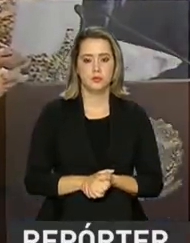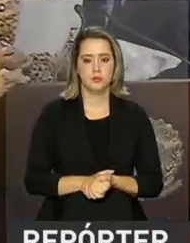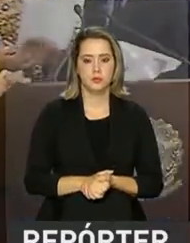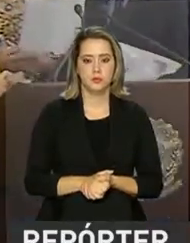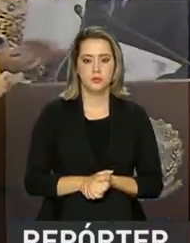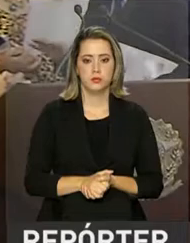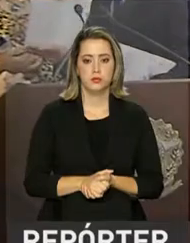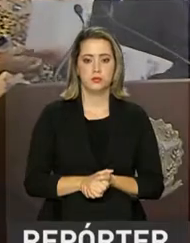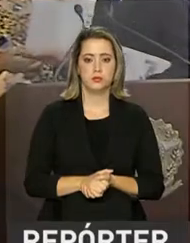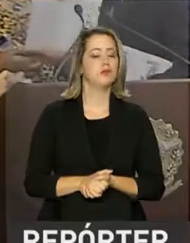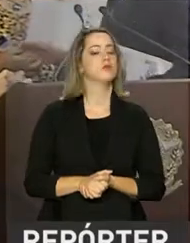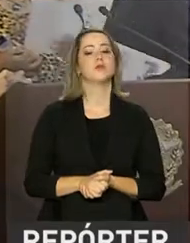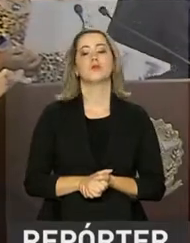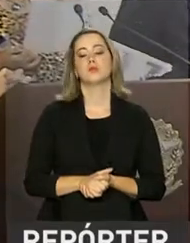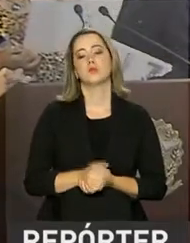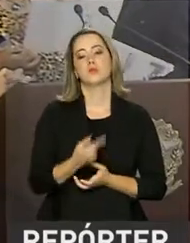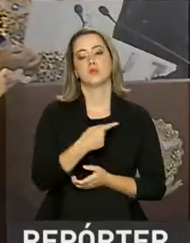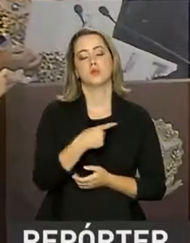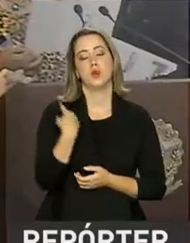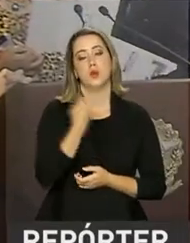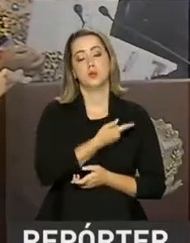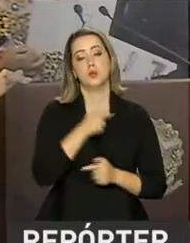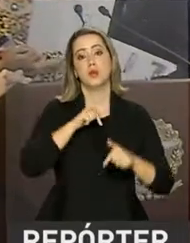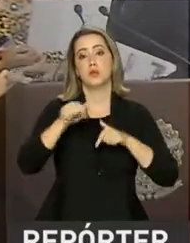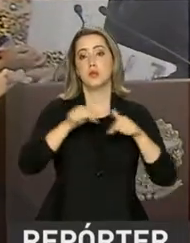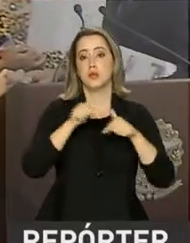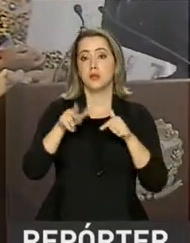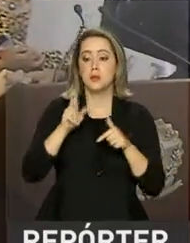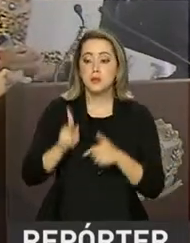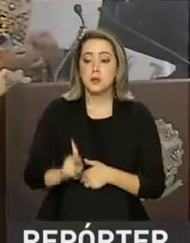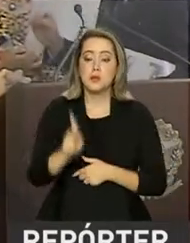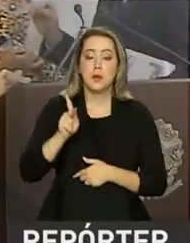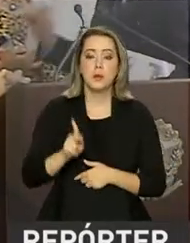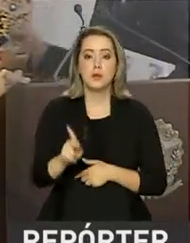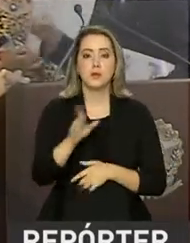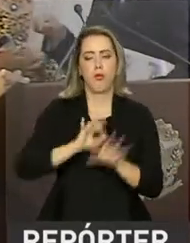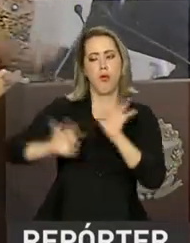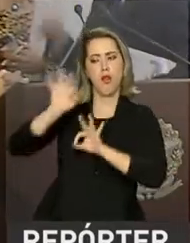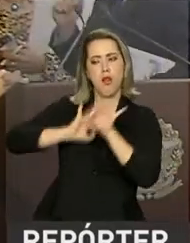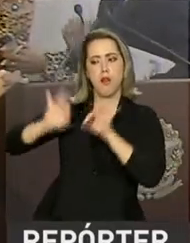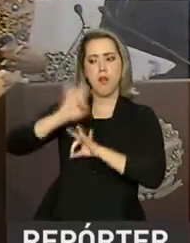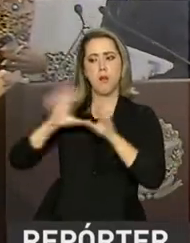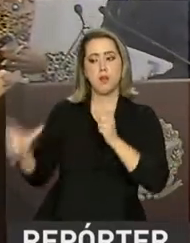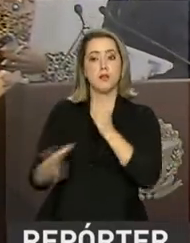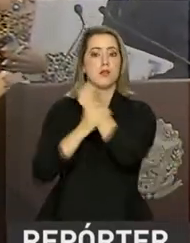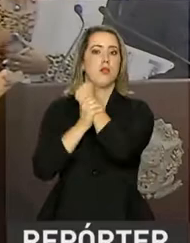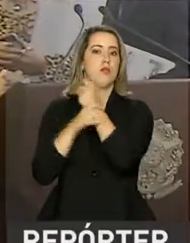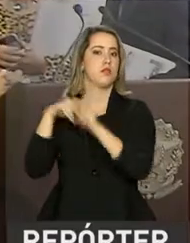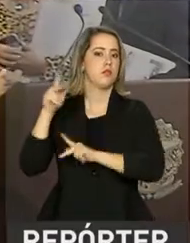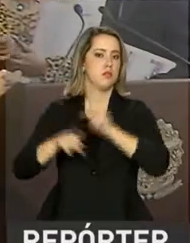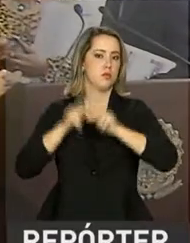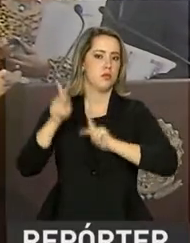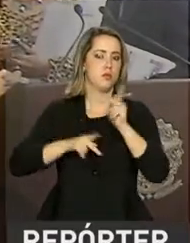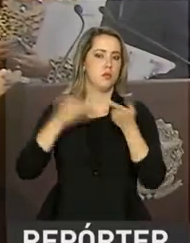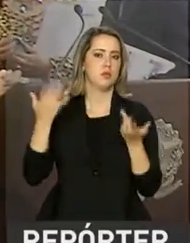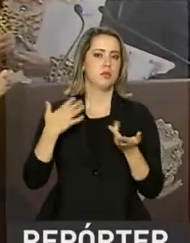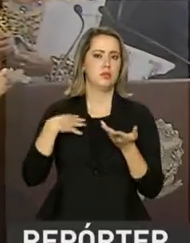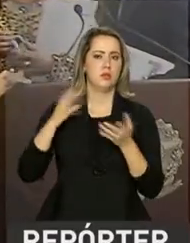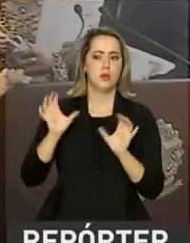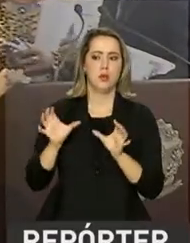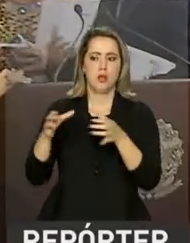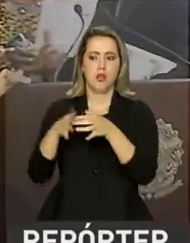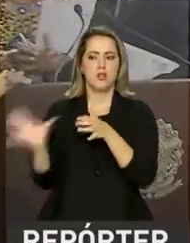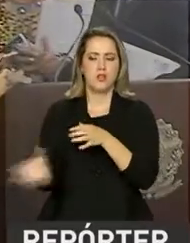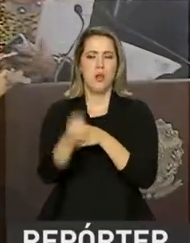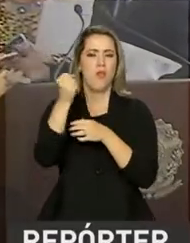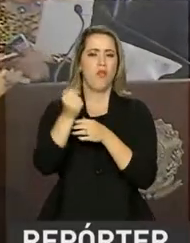Nós atuamos sempre que necessário para manter a ordem e a segurança pública, livrando populações